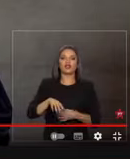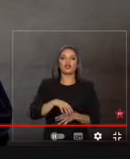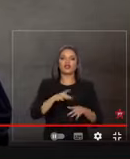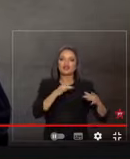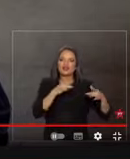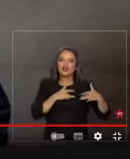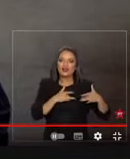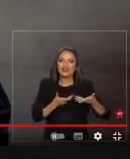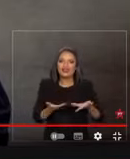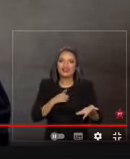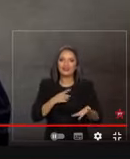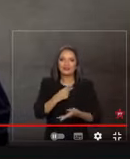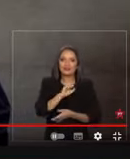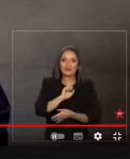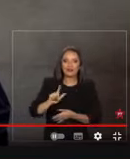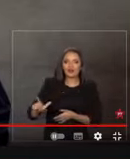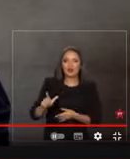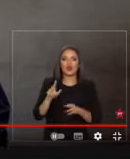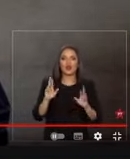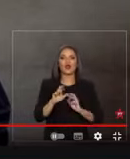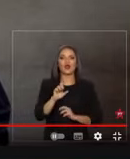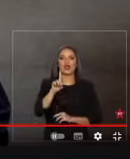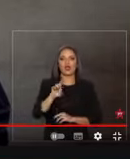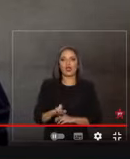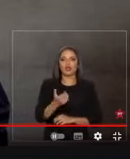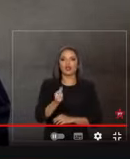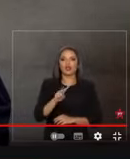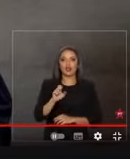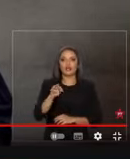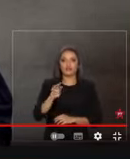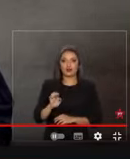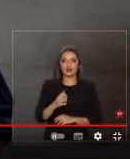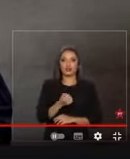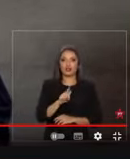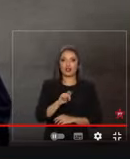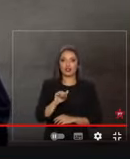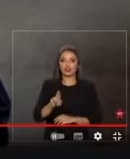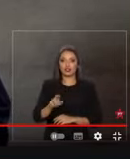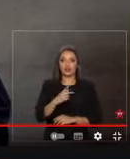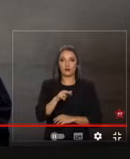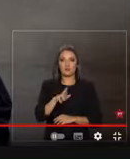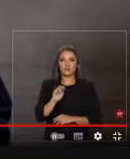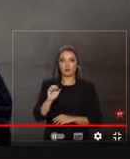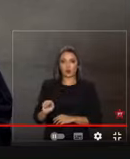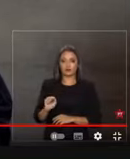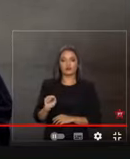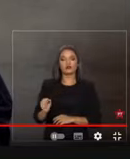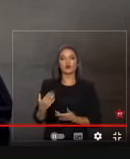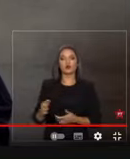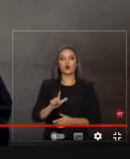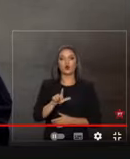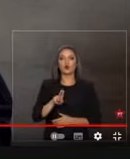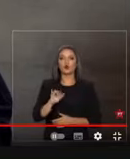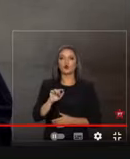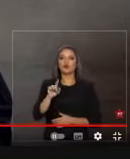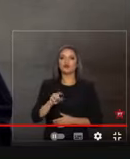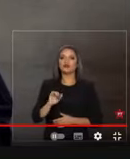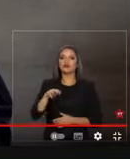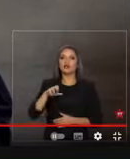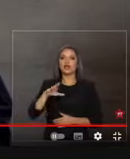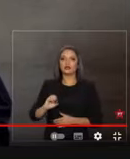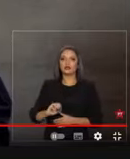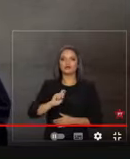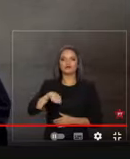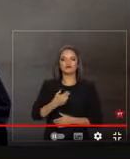Rede, PSOL Rede, PSB, Agir, Avante, PROS, Luiz Inácio Lula da Silva, foi eleito presidente